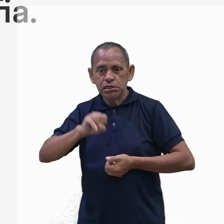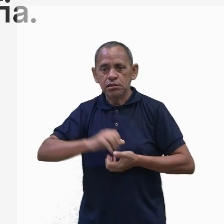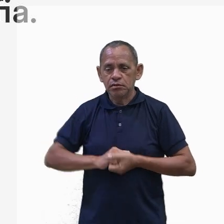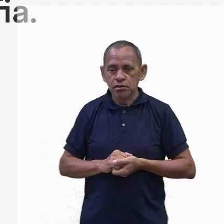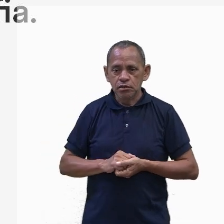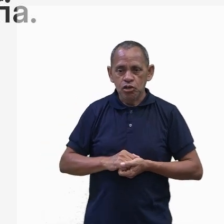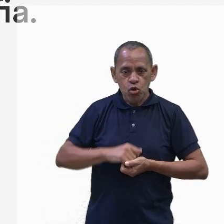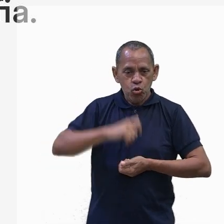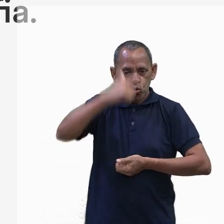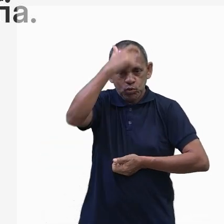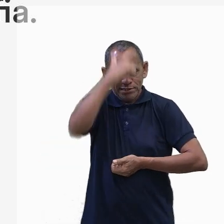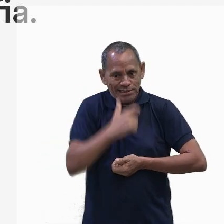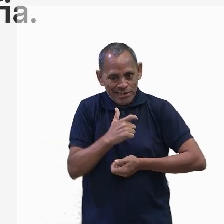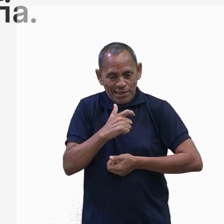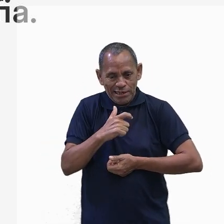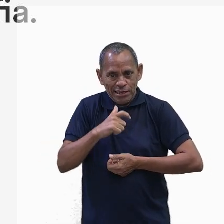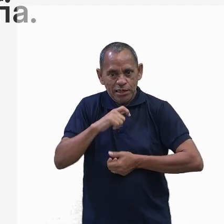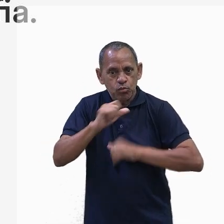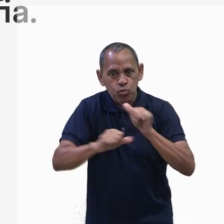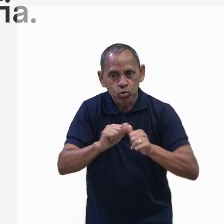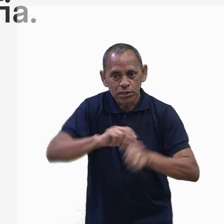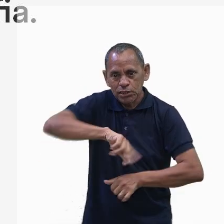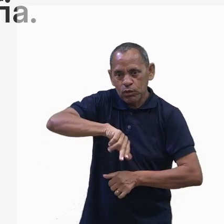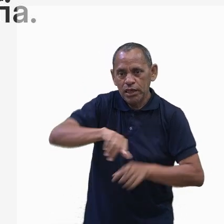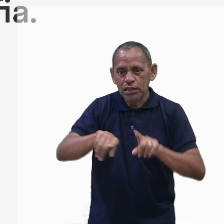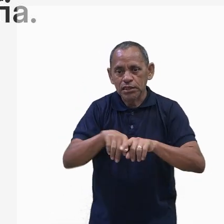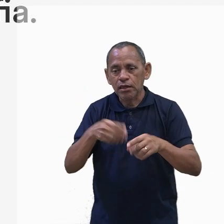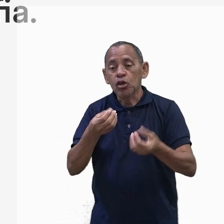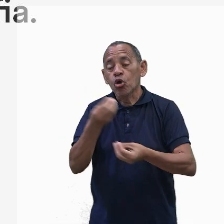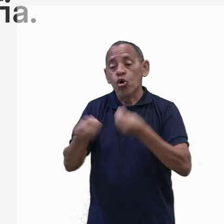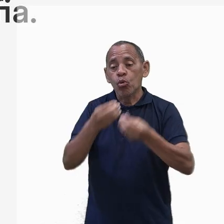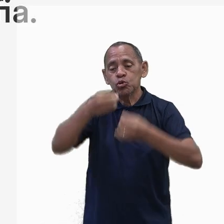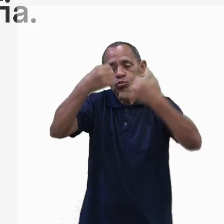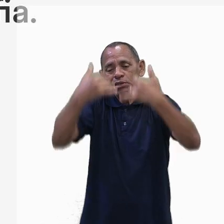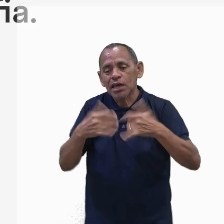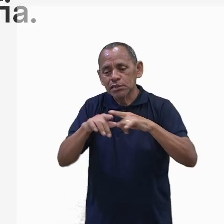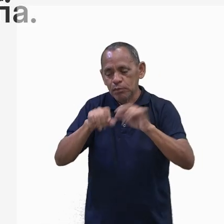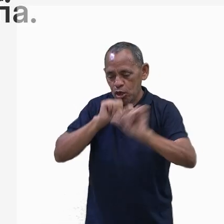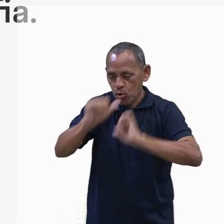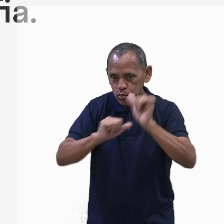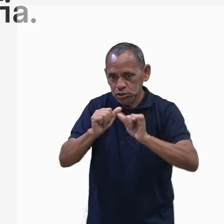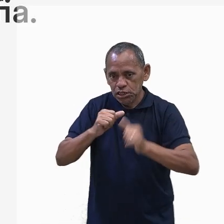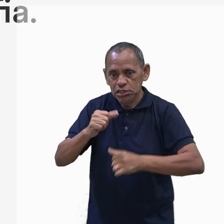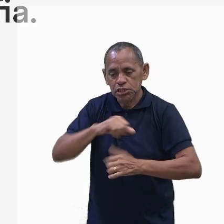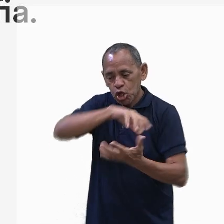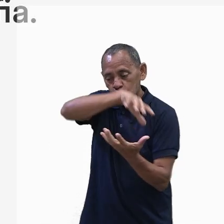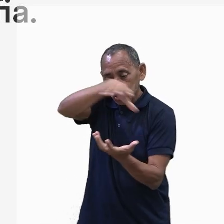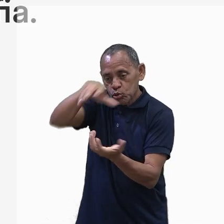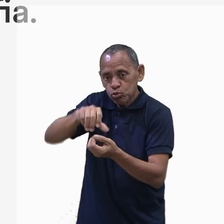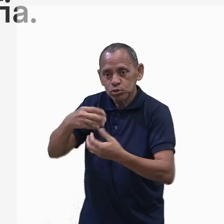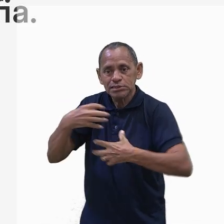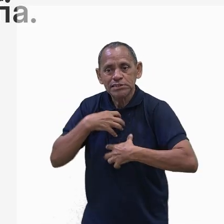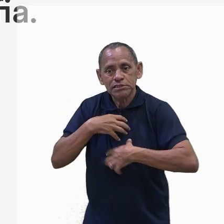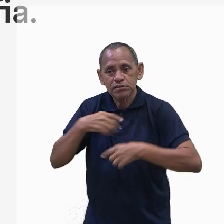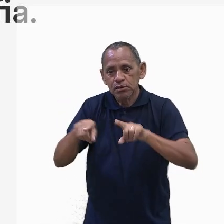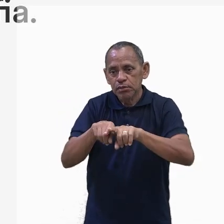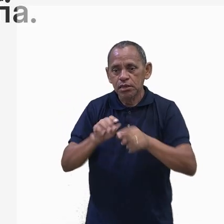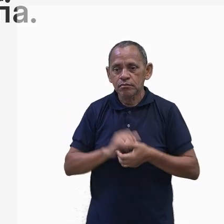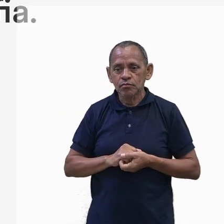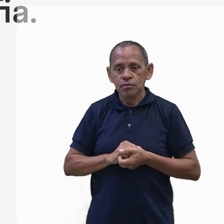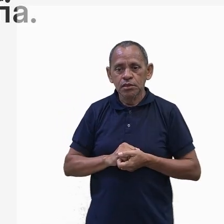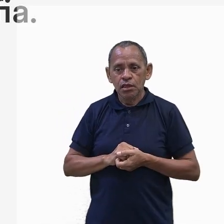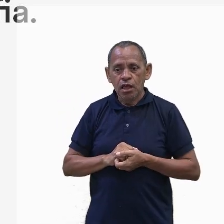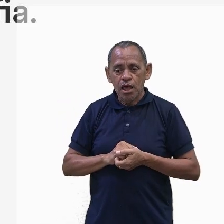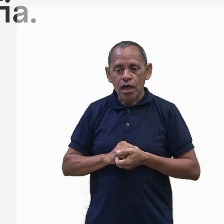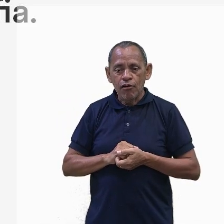como explicar a mudança no mundo sensível? Ele diz que essa contradição entre a imutabilidade do ser